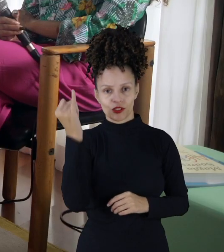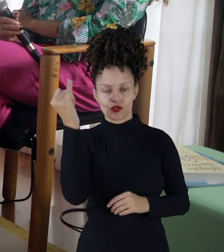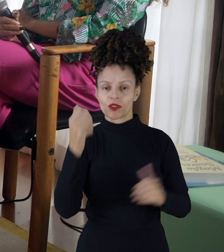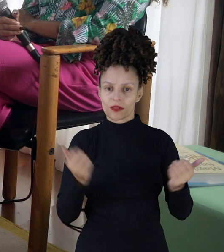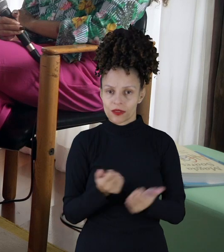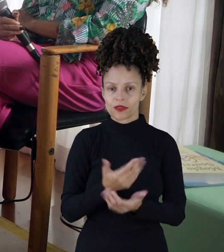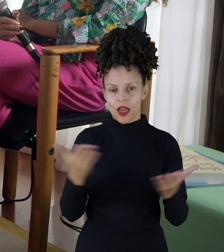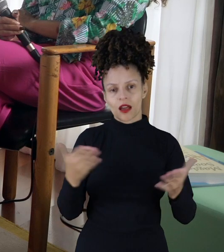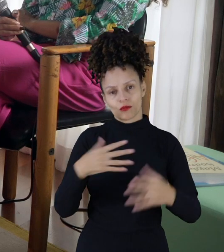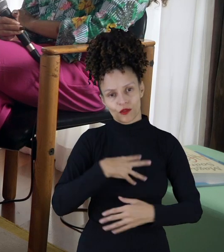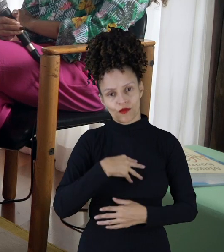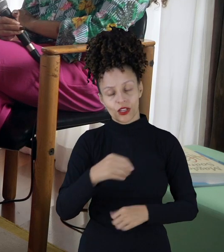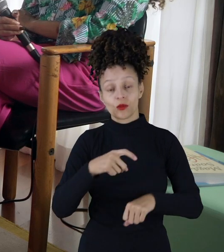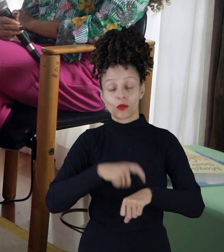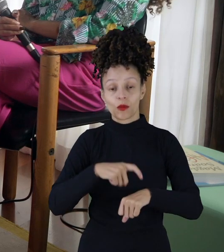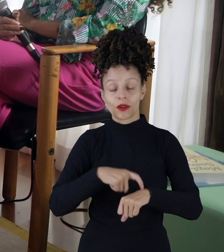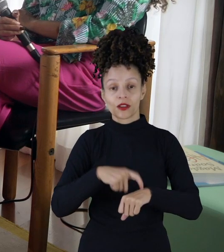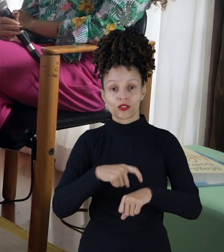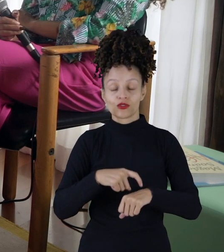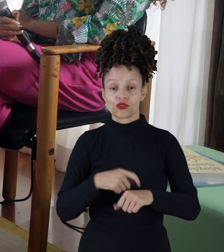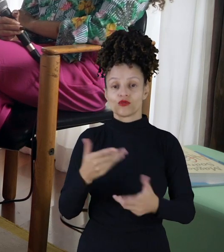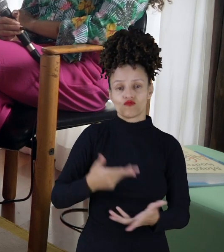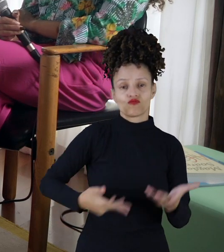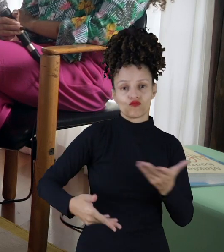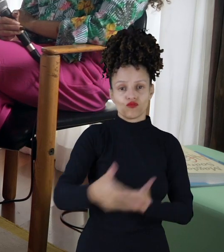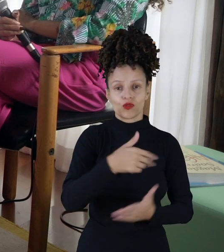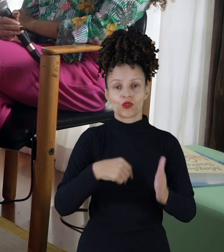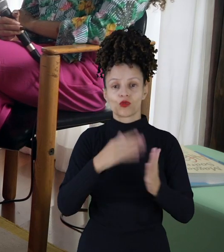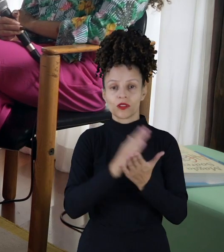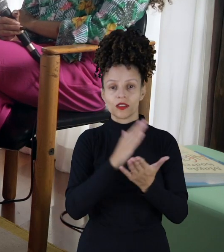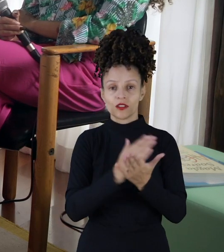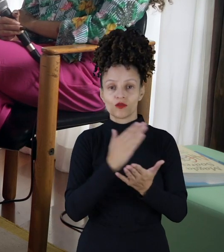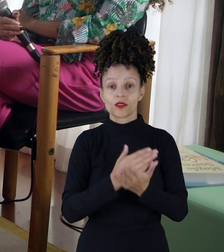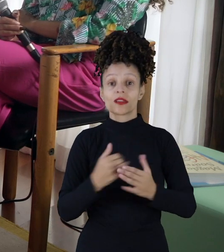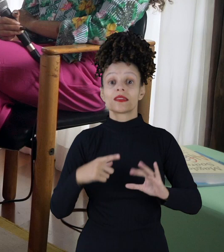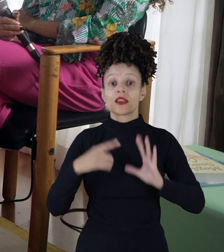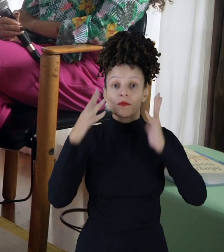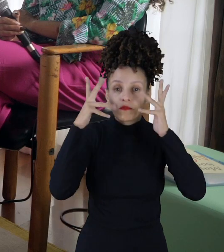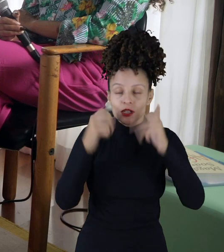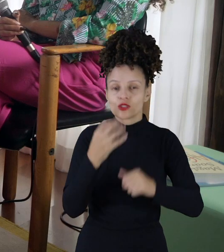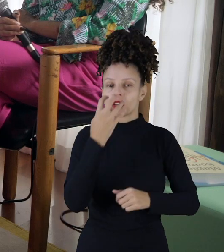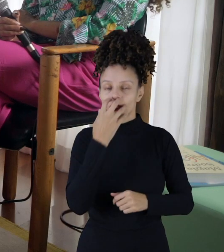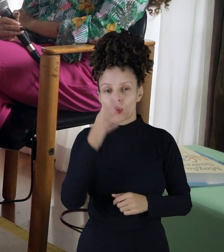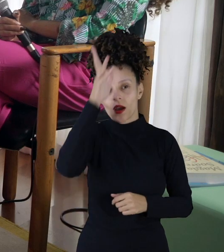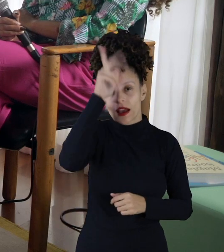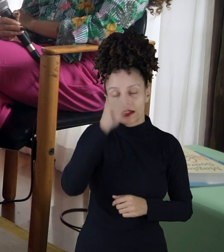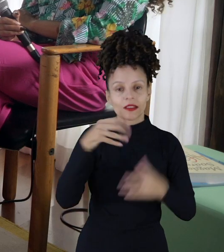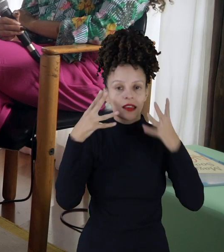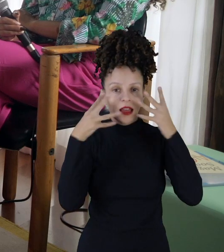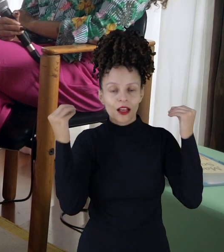muito importante proporcionar para os seus filhos esse momento, né, de entrosamento com livros. Aí chegam, vem os bichos lá,